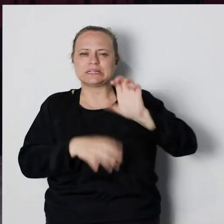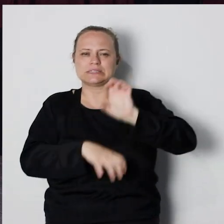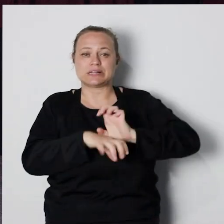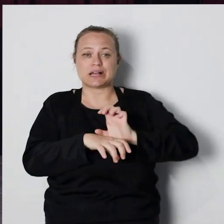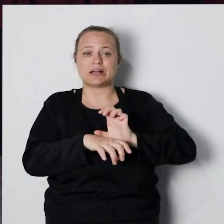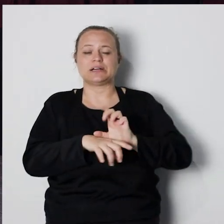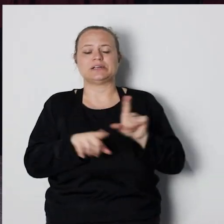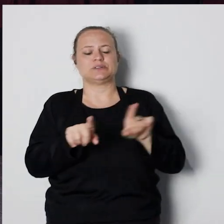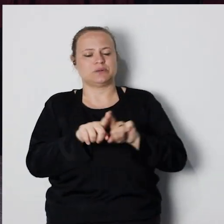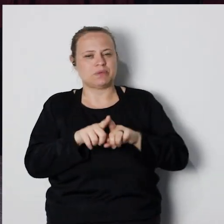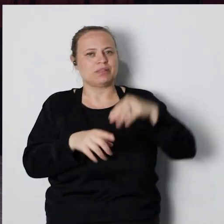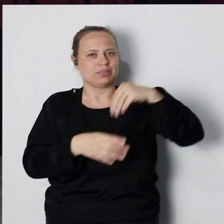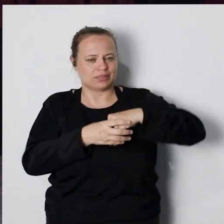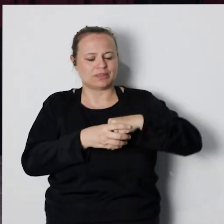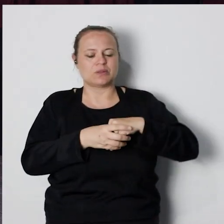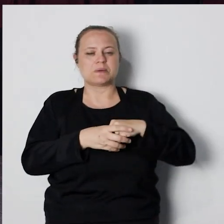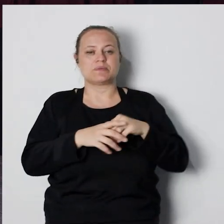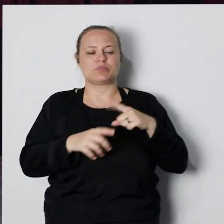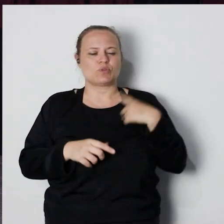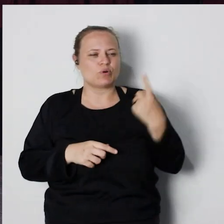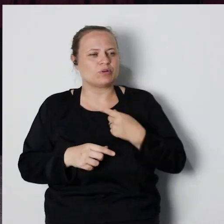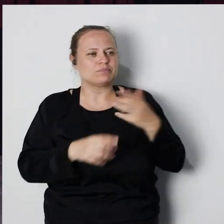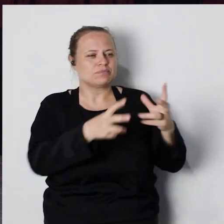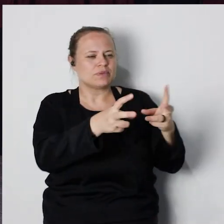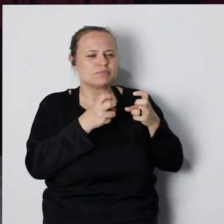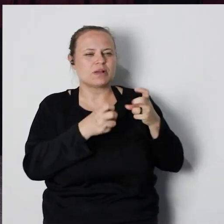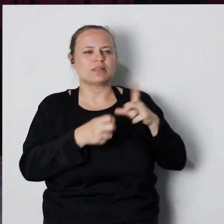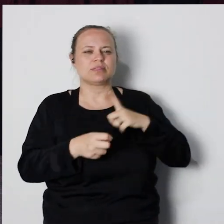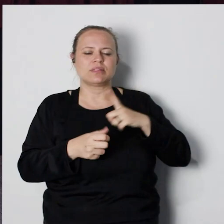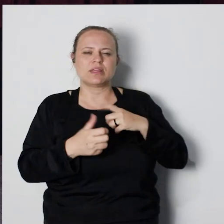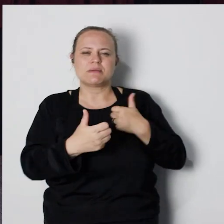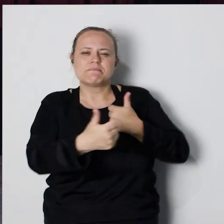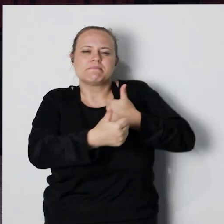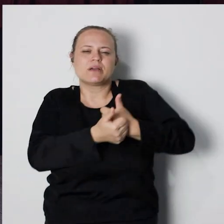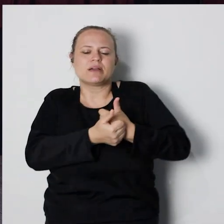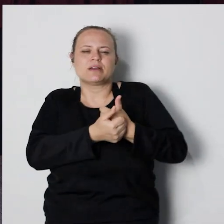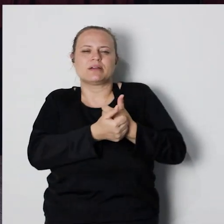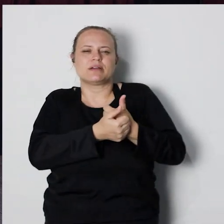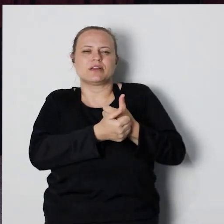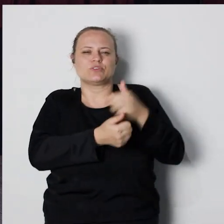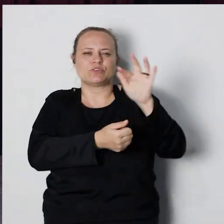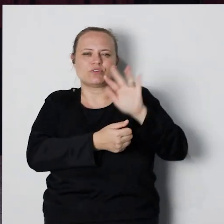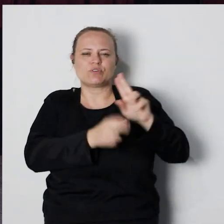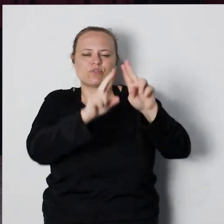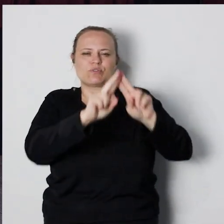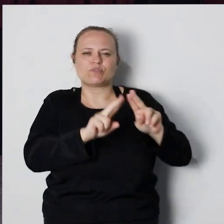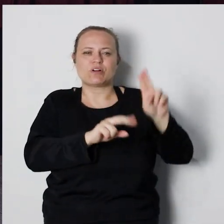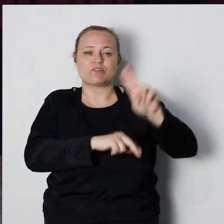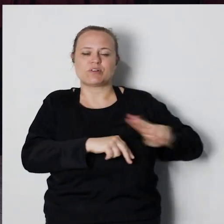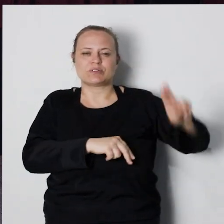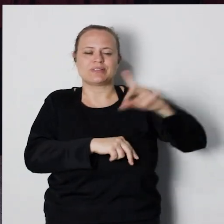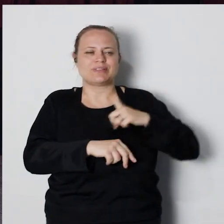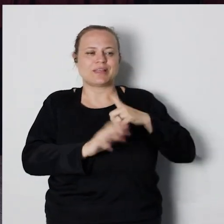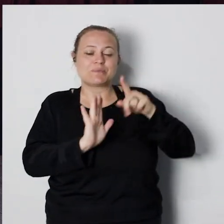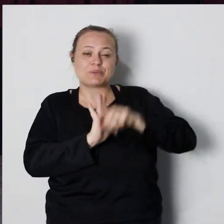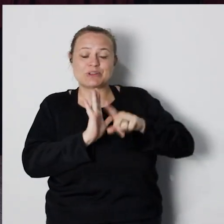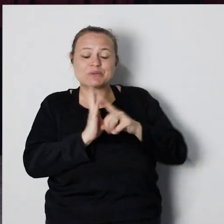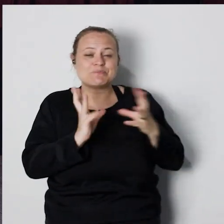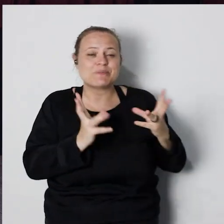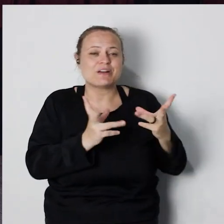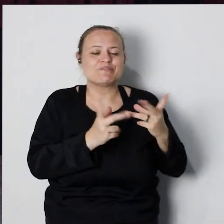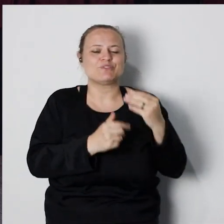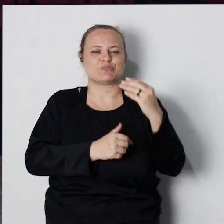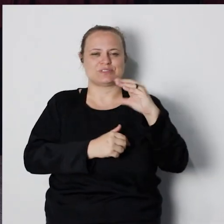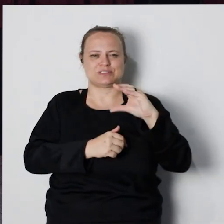quanto trabalhos de Secretaria de Estado, de organizações culturais que estão ali presentes. E ali a gente vê assim,